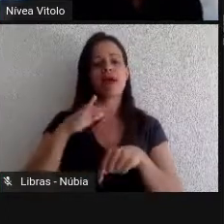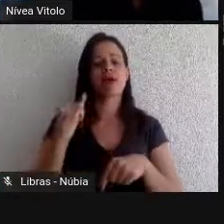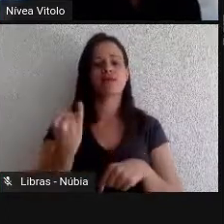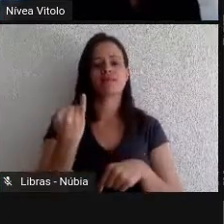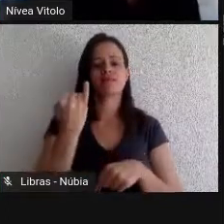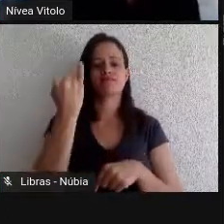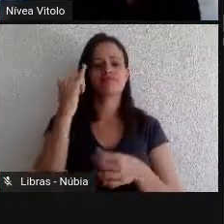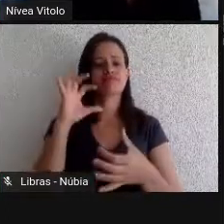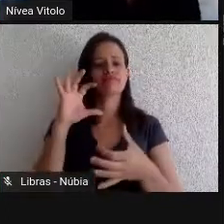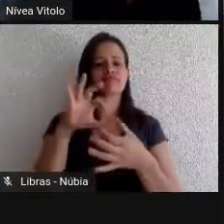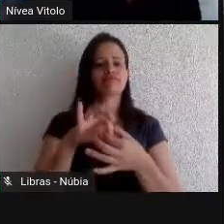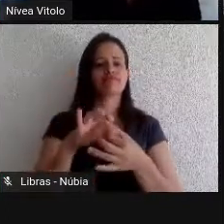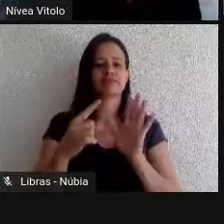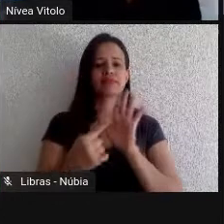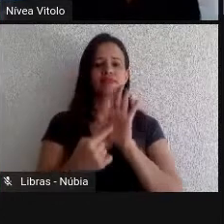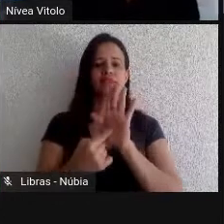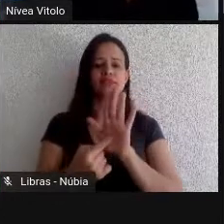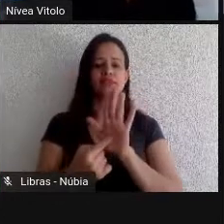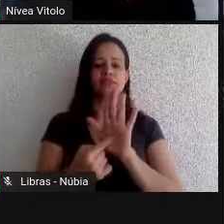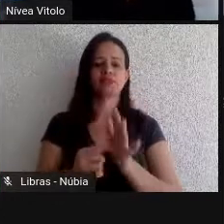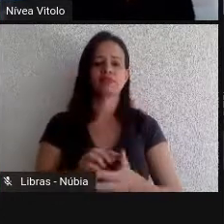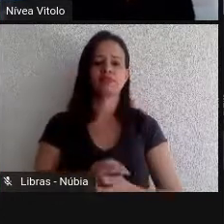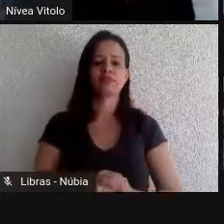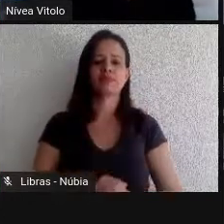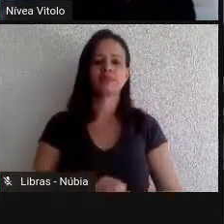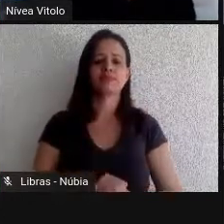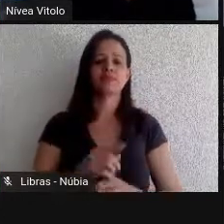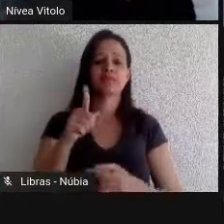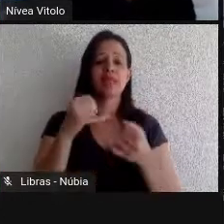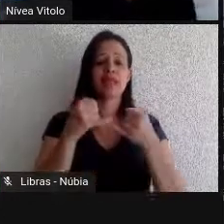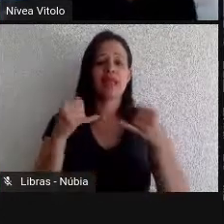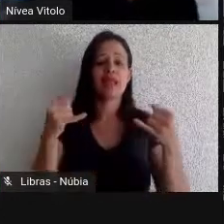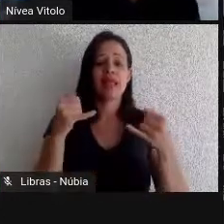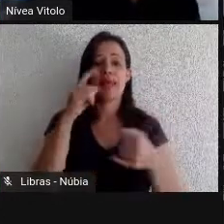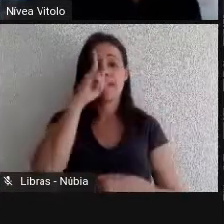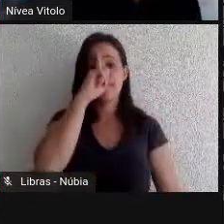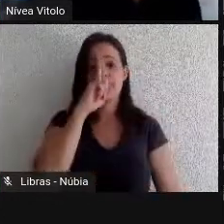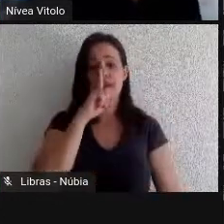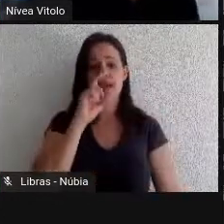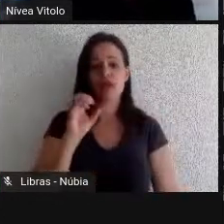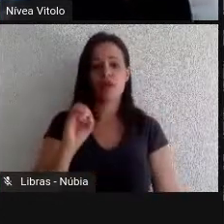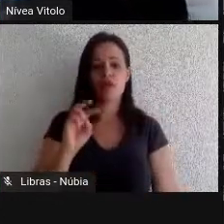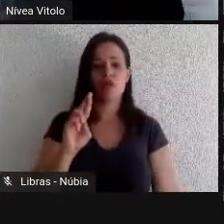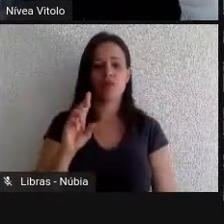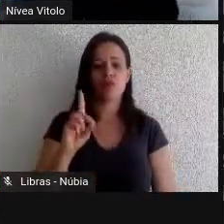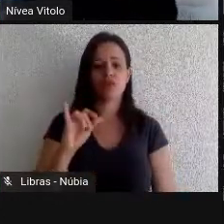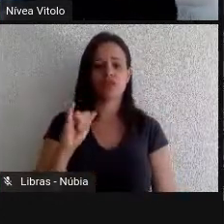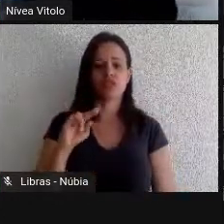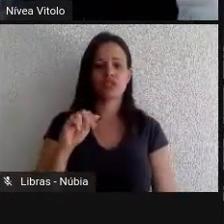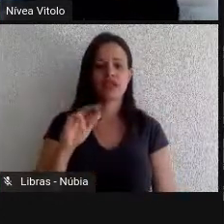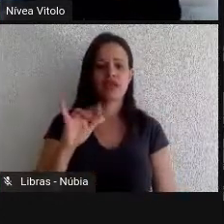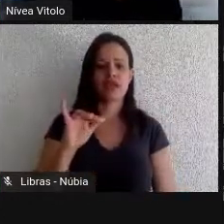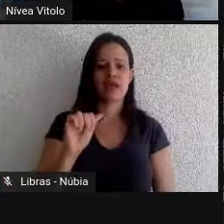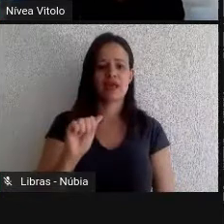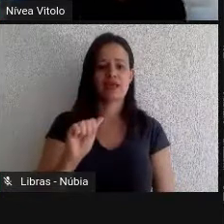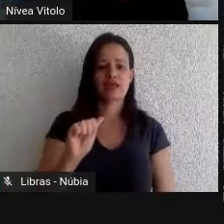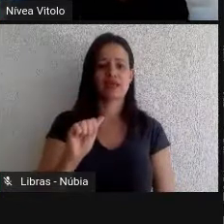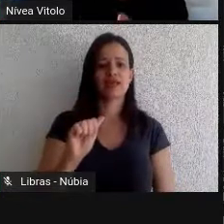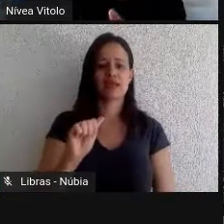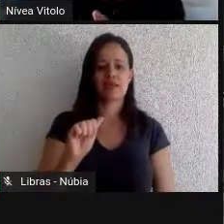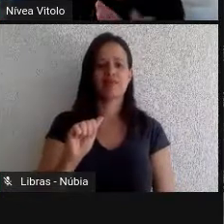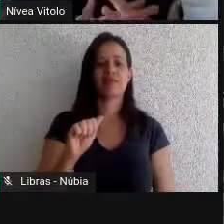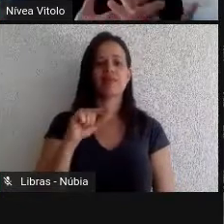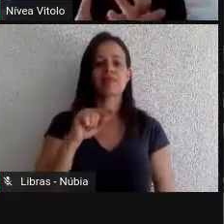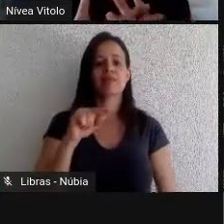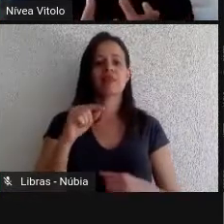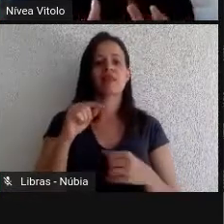aqui na apresentação. Então, a linha amarela é a via ordinária, a linha azul a via ordinária não orçamentária,